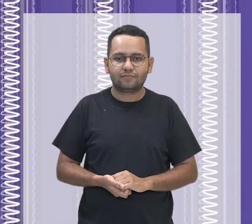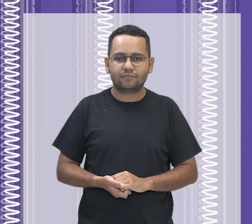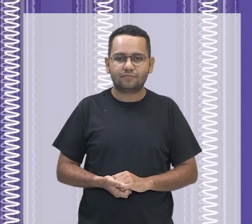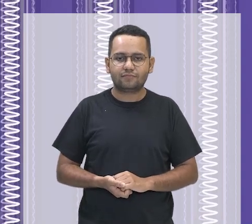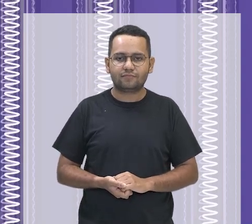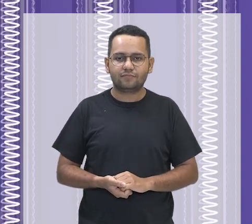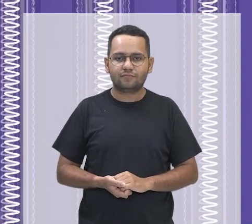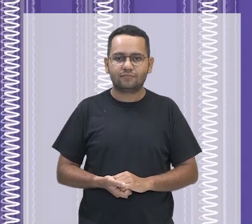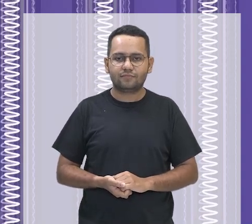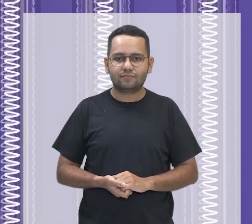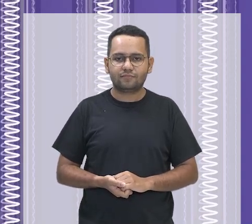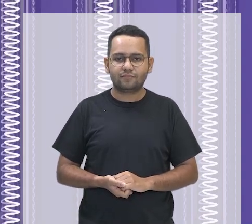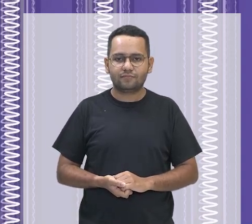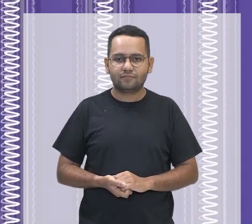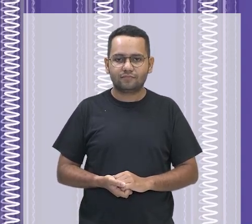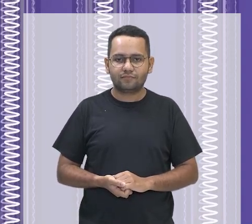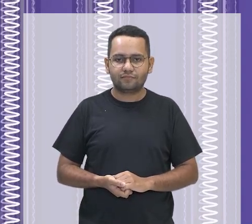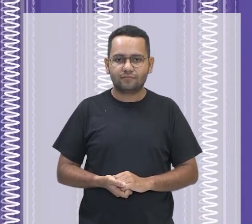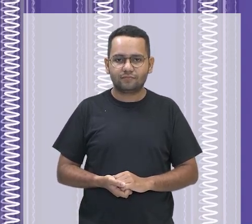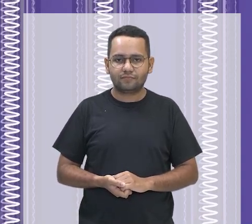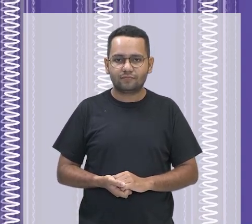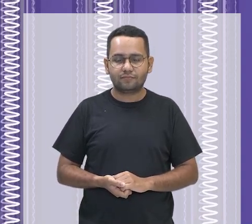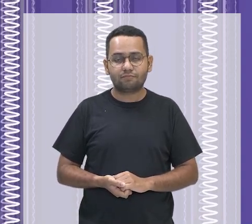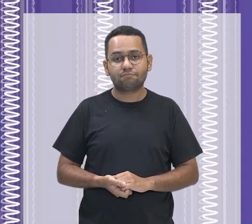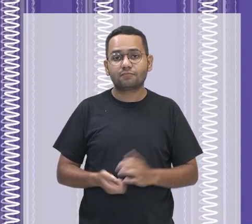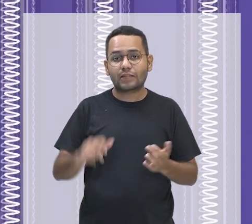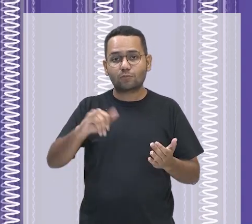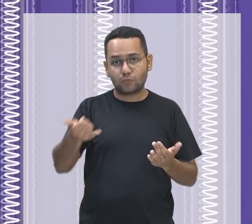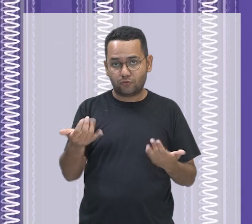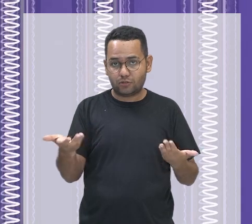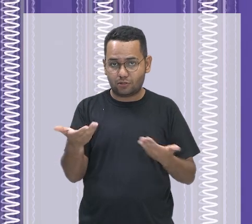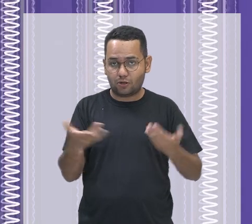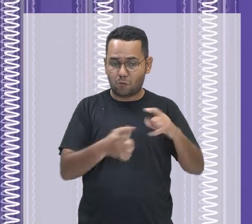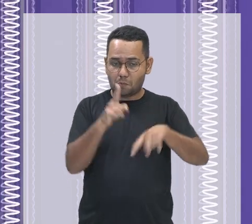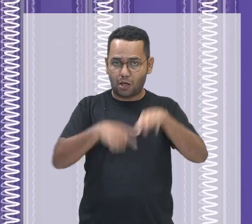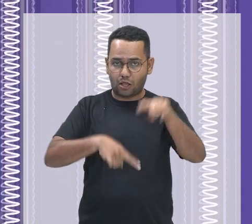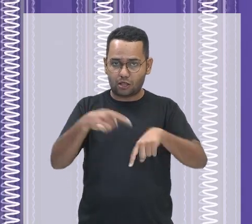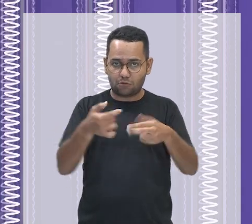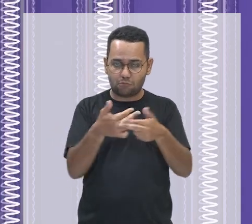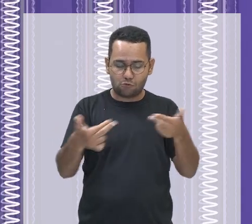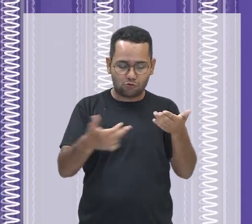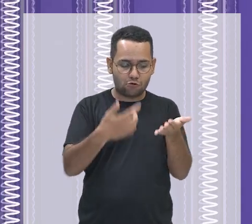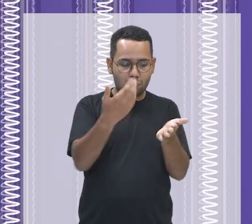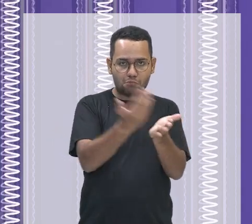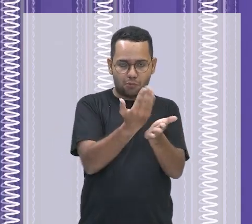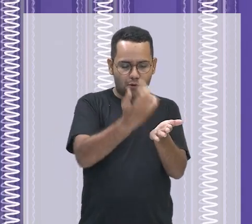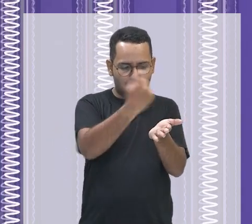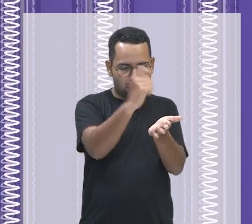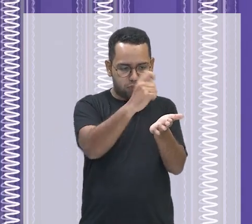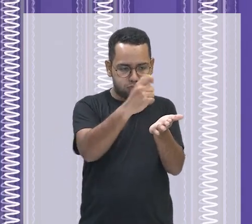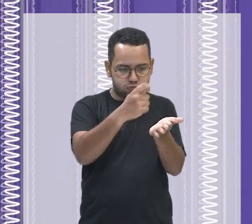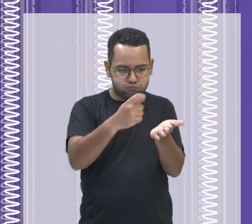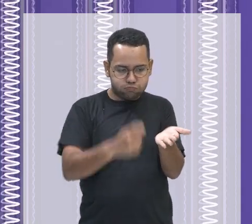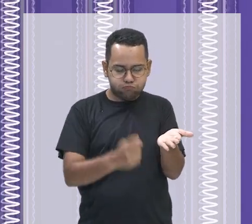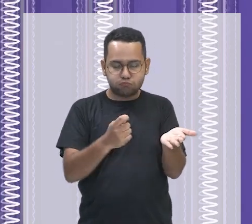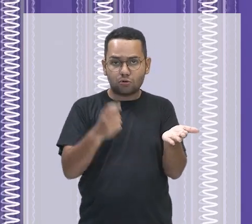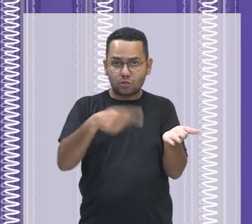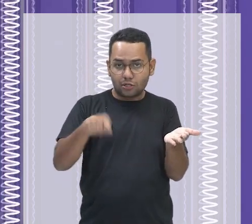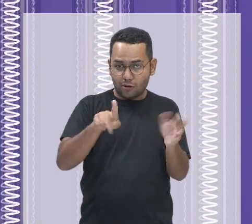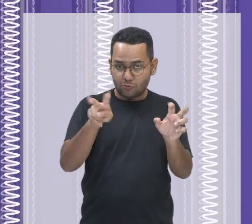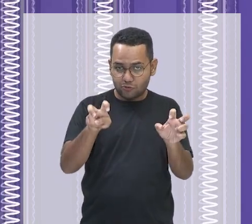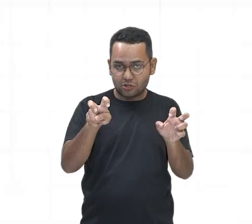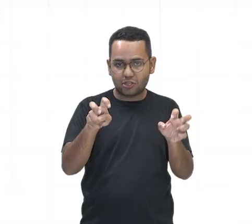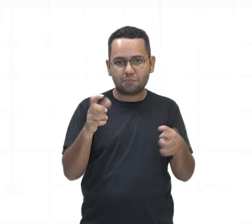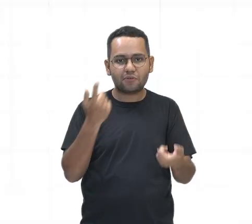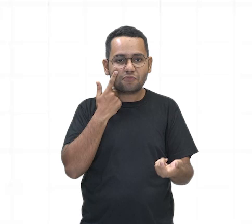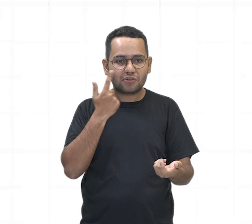Religioso. E agora, pegue o seu material, pegue os seus apontamentos, preste muita atenção porque a nossa aula